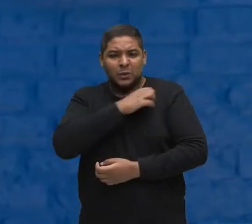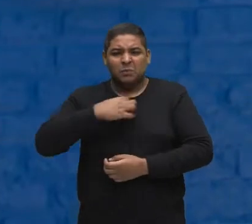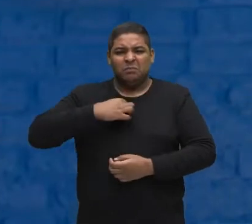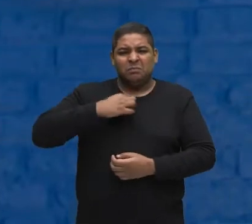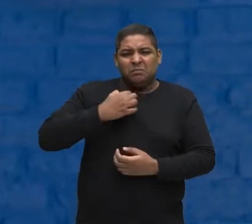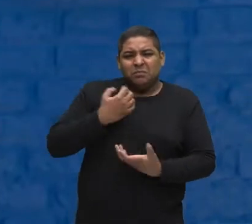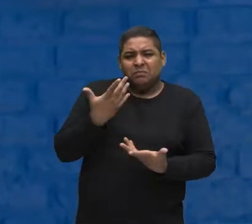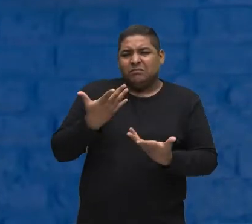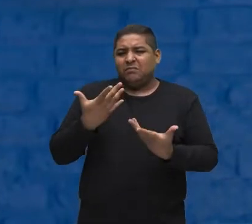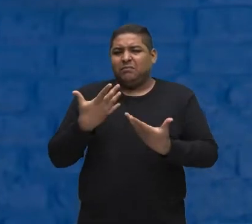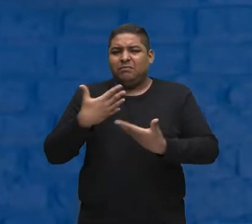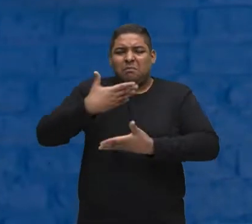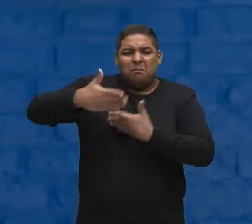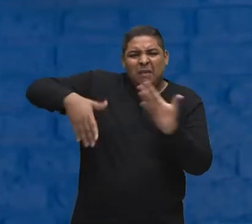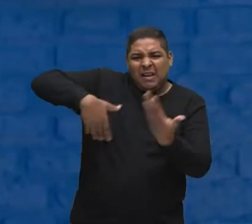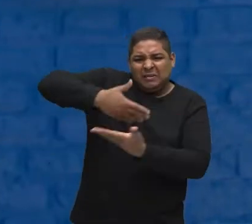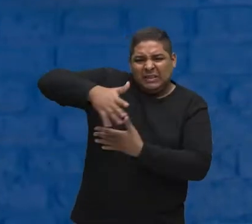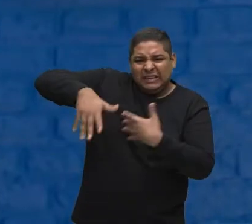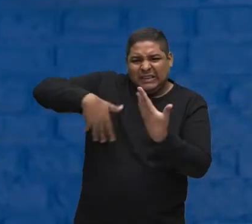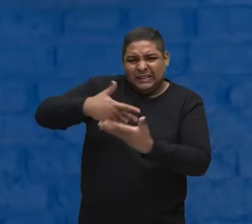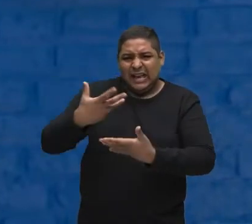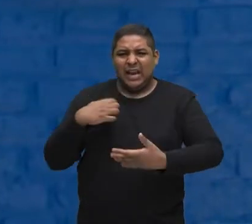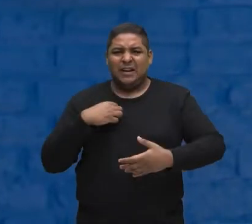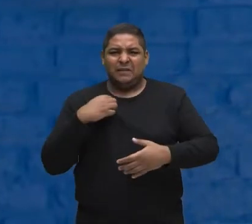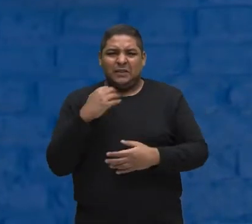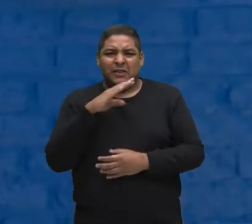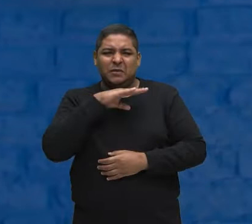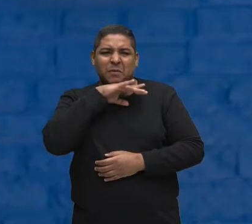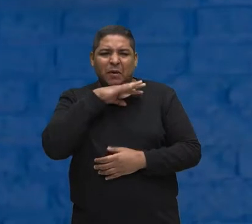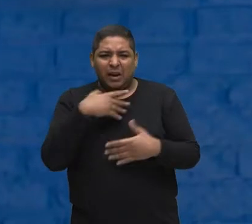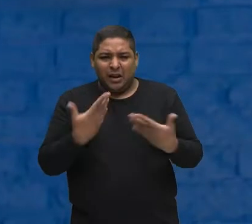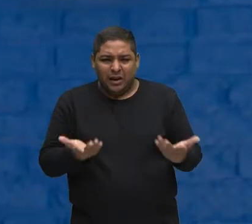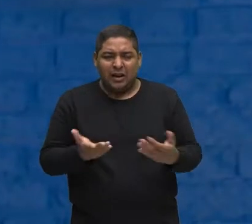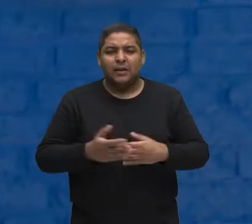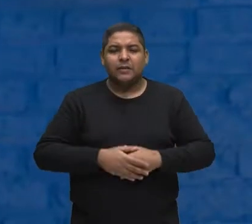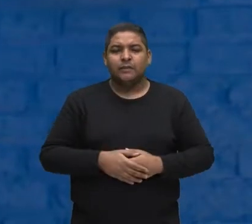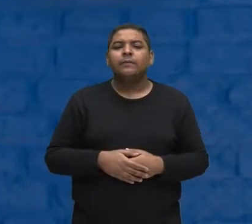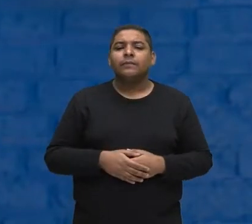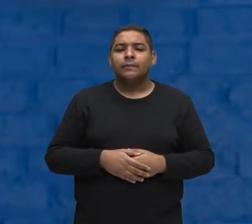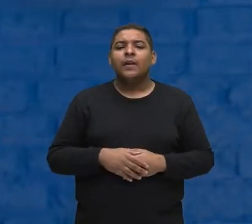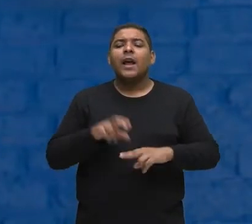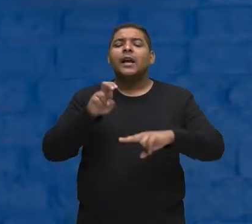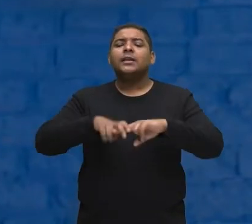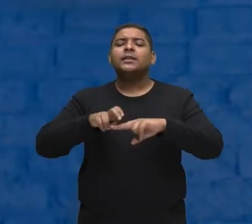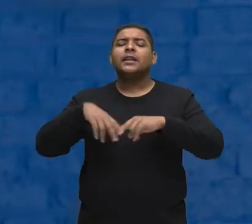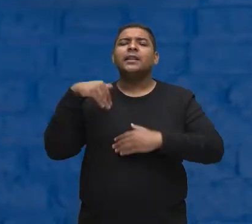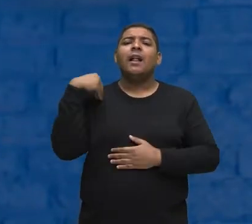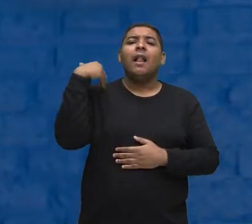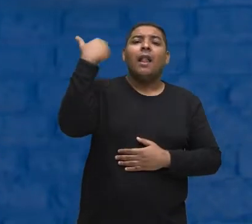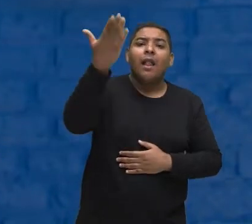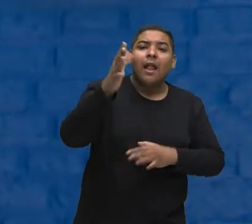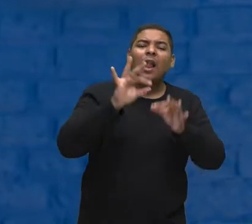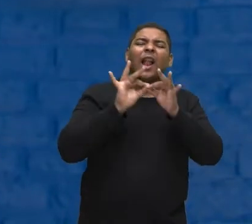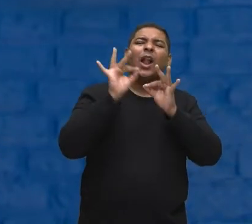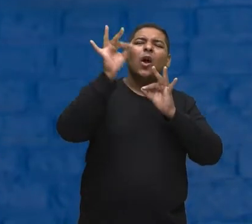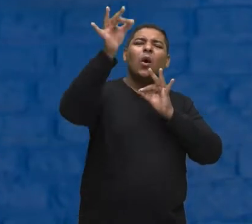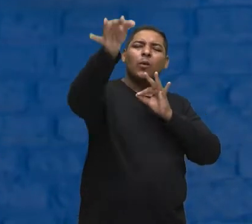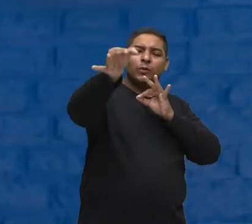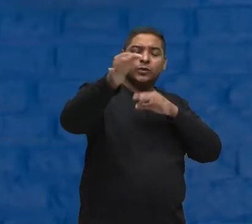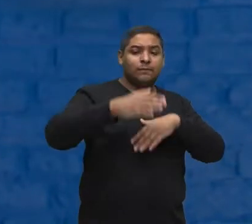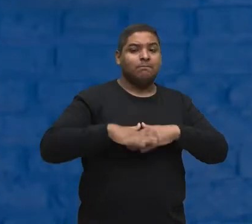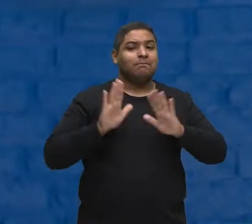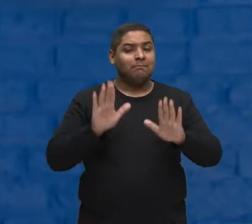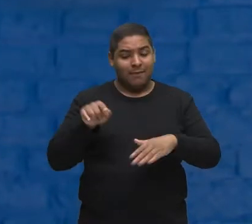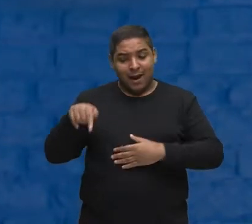às vezes é aquele aluno bagunceiro, né? E geralmente senta no fundão. Mas nesse caso o Ricardo estava na primeira